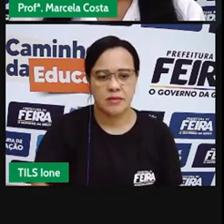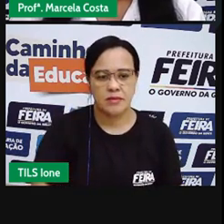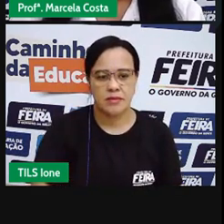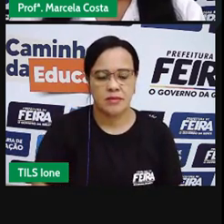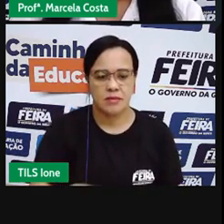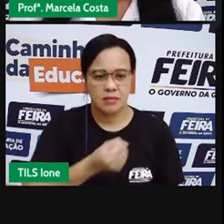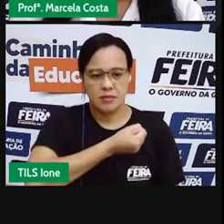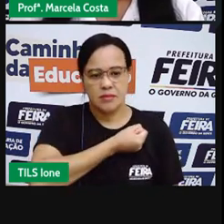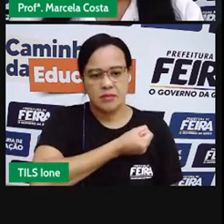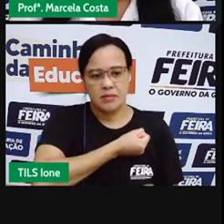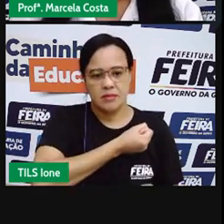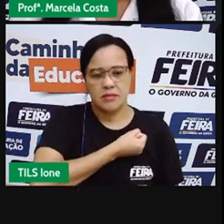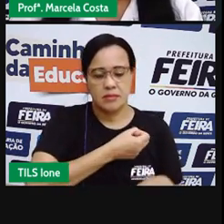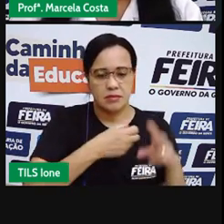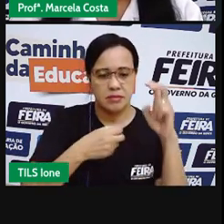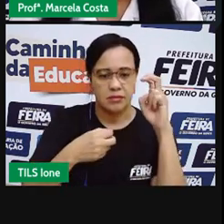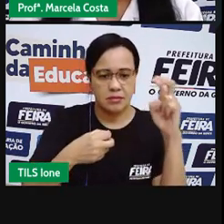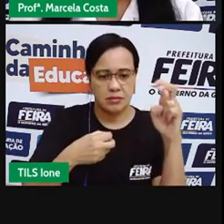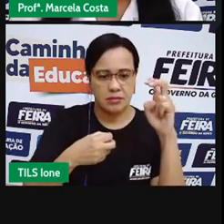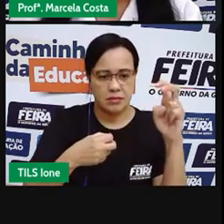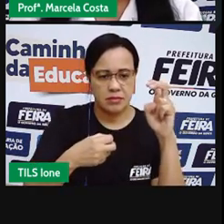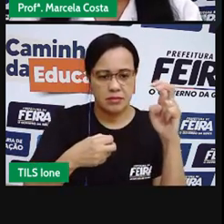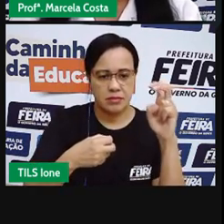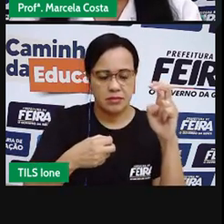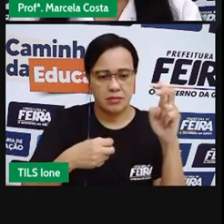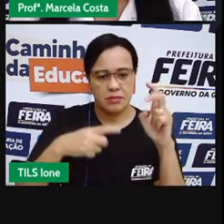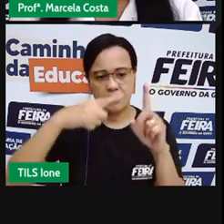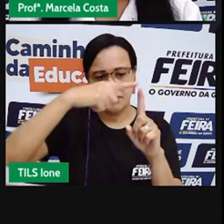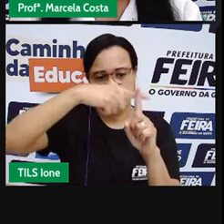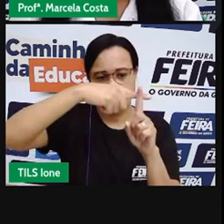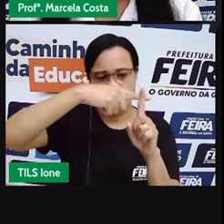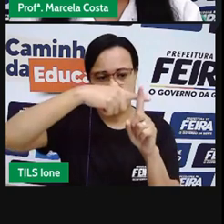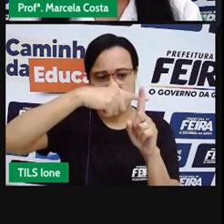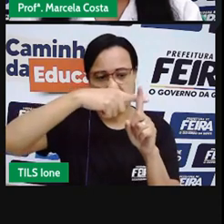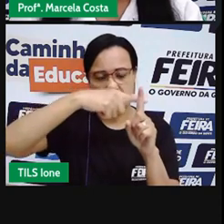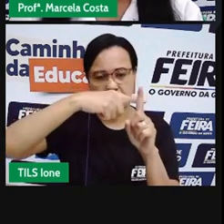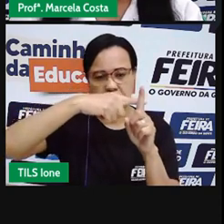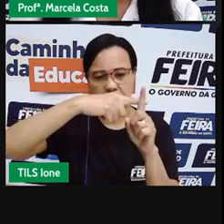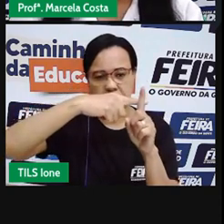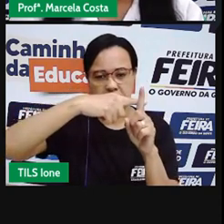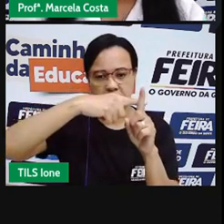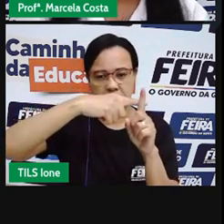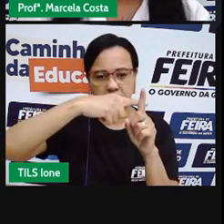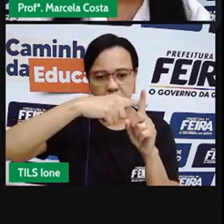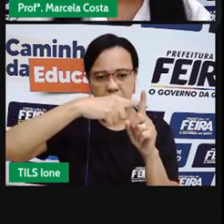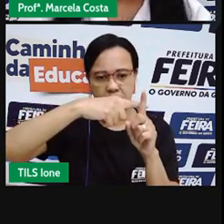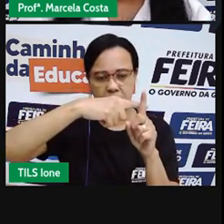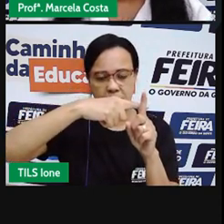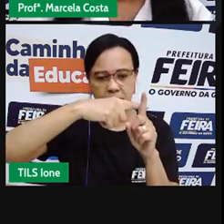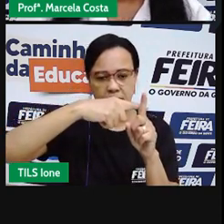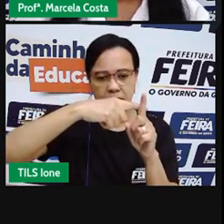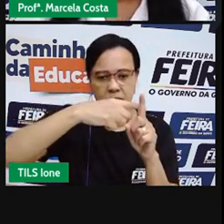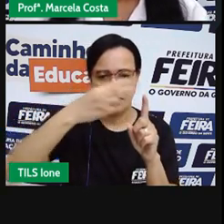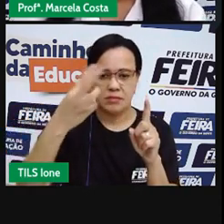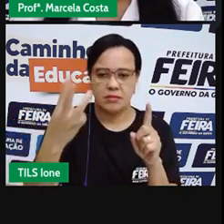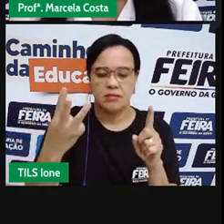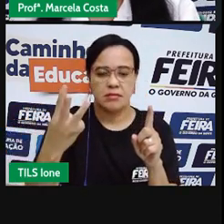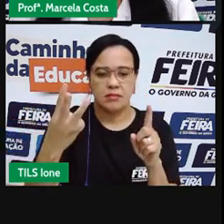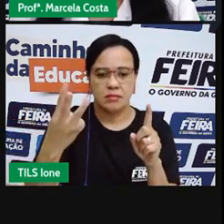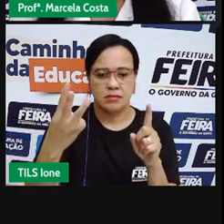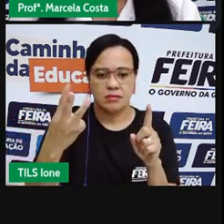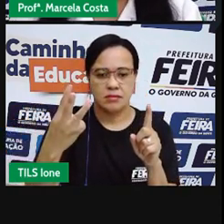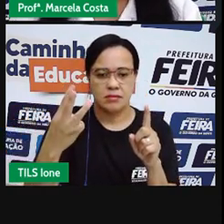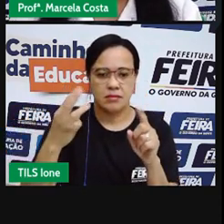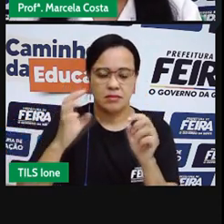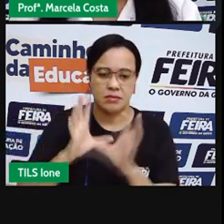o numeral, a representação numérica das quantidades, e coloque aí a quantidade que equivale